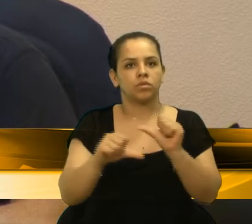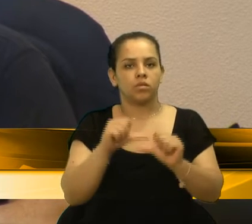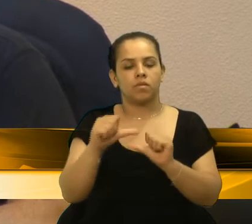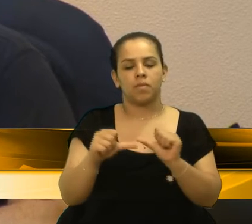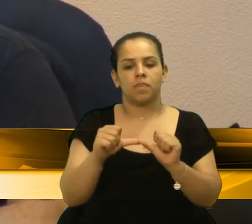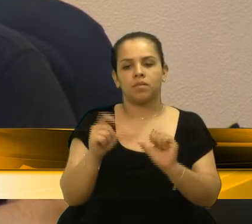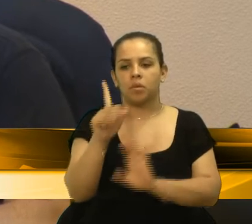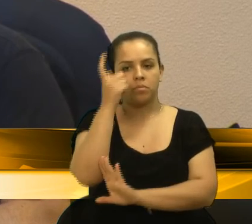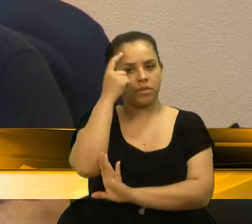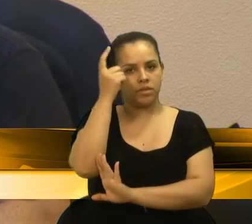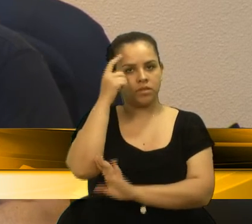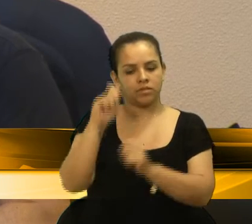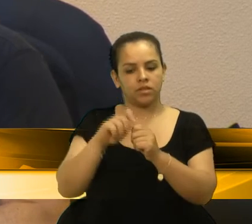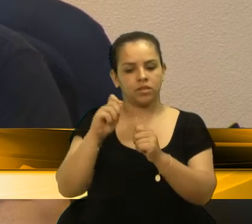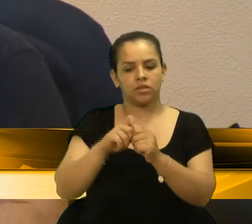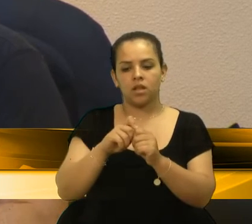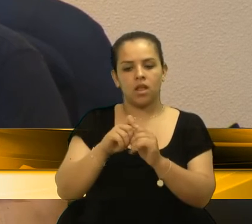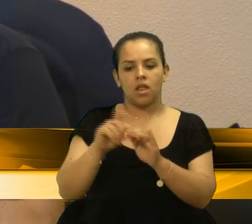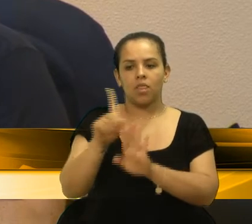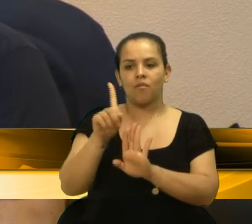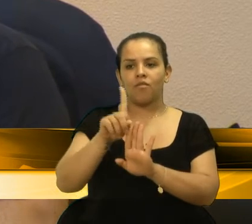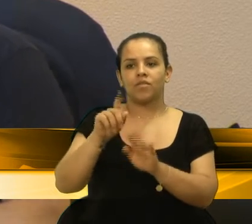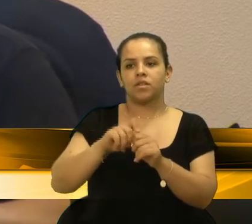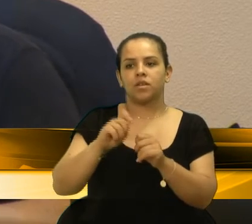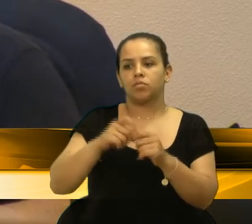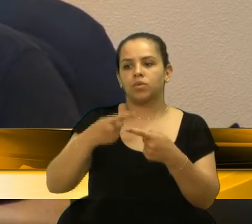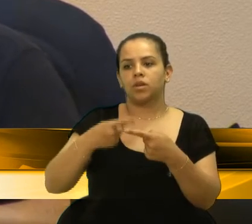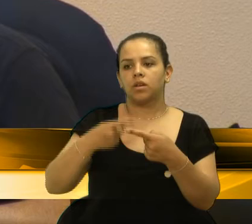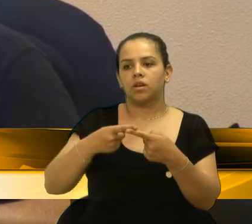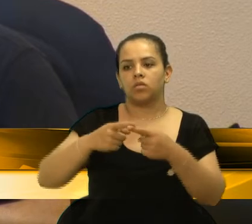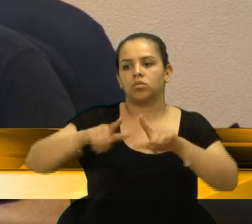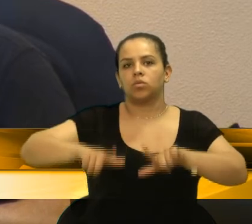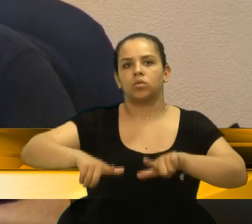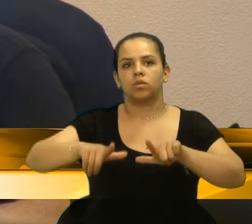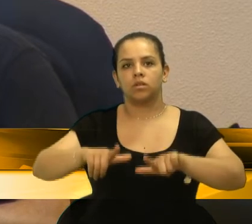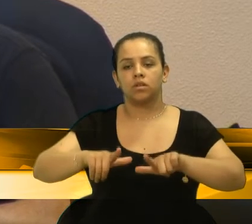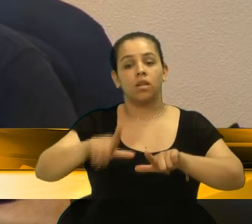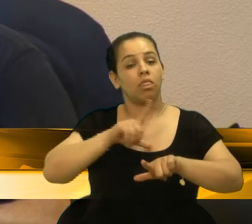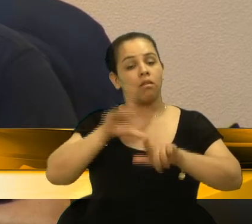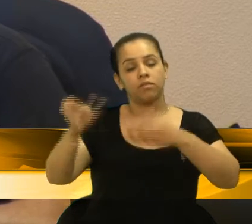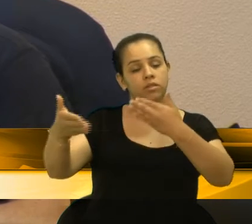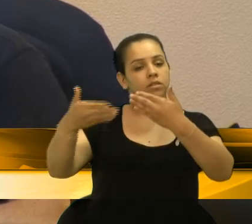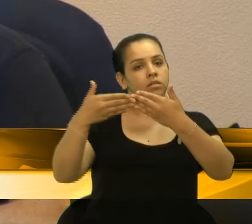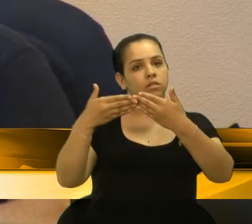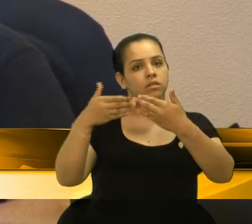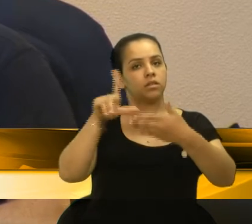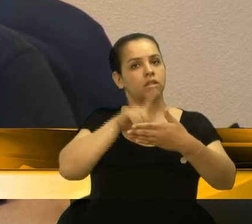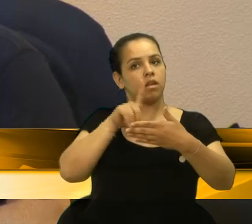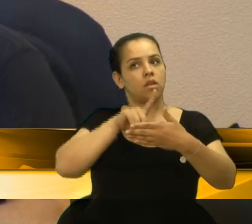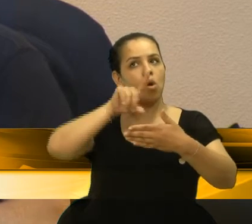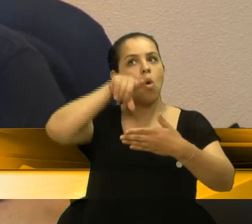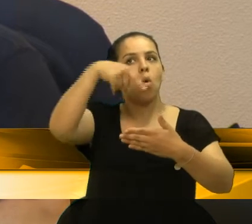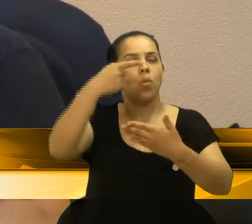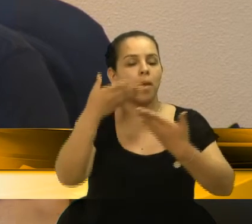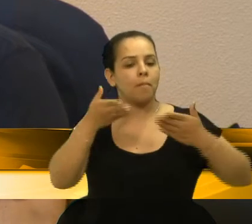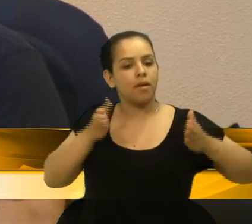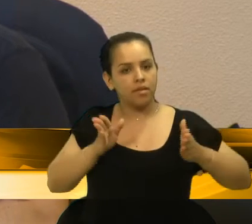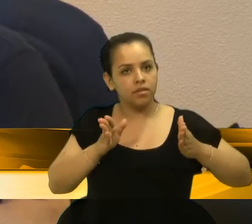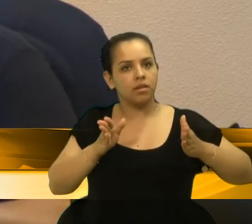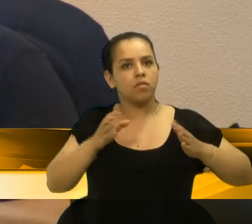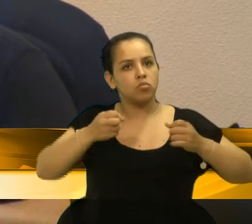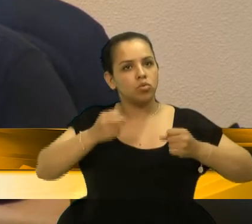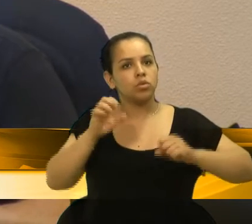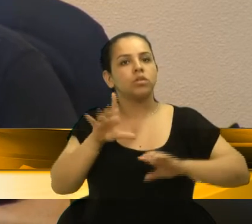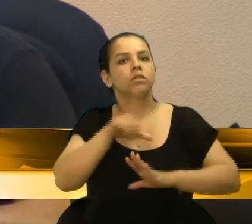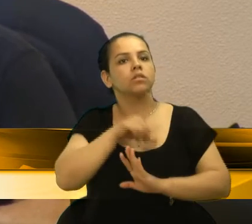nenhum momento, pensamos em deixar de fazer a bênção por causa do espaço. Agora, como eu disse, tem janela que se fecha, deixa eu ver se tem outra aberta. Porque quando a gente quer